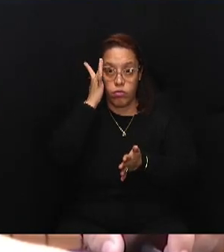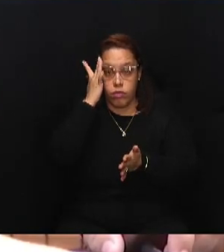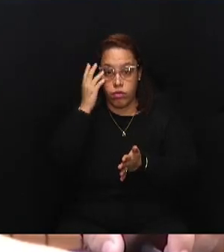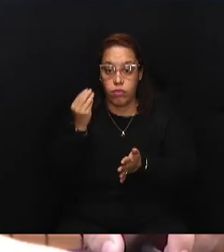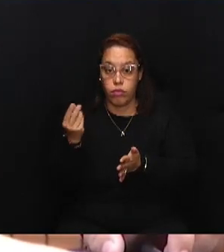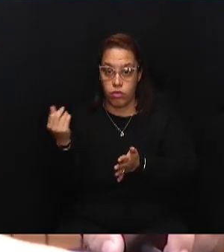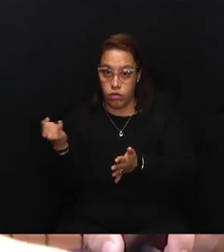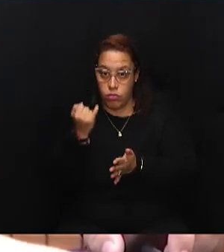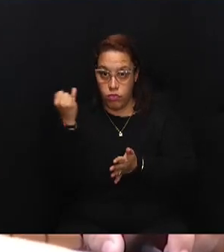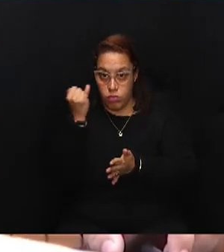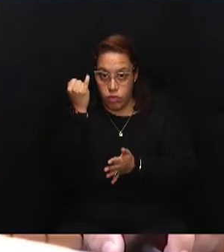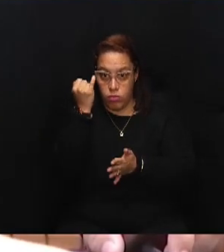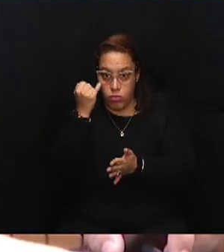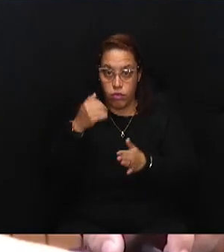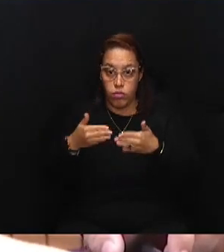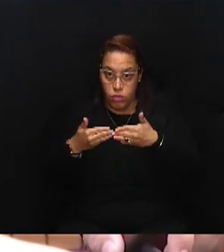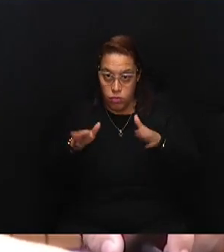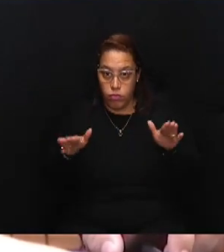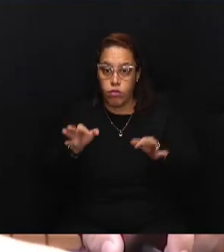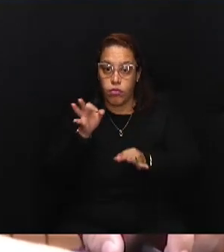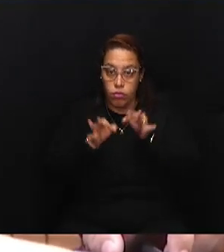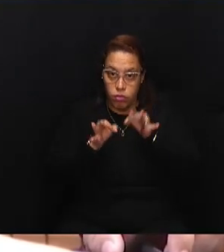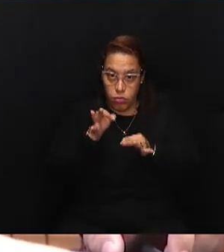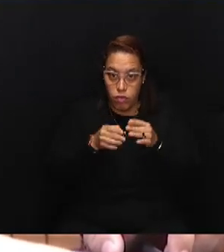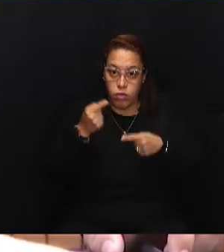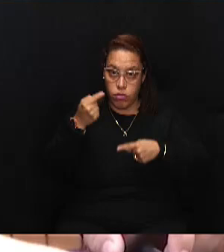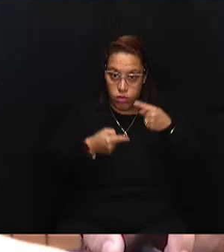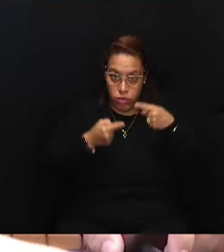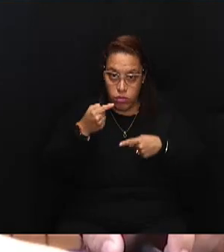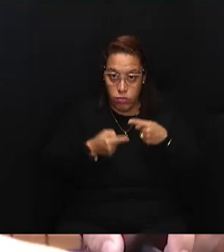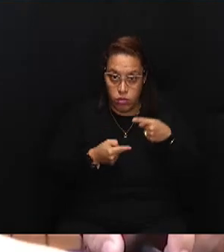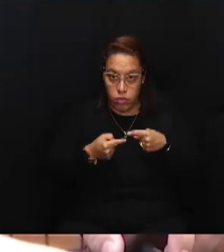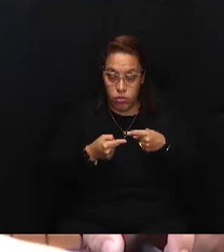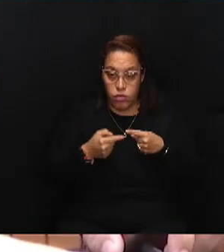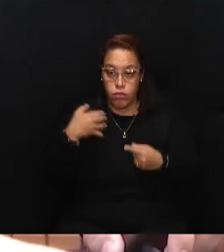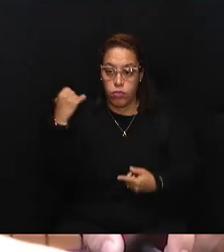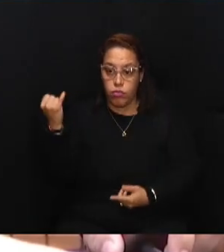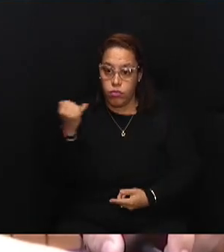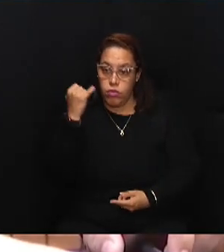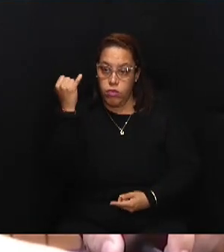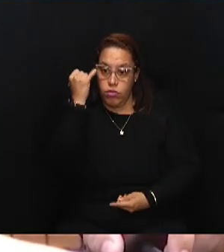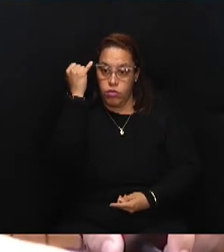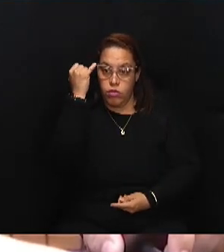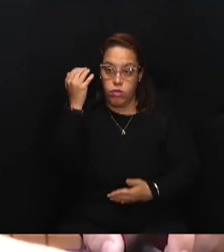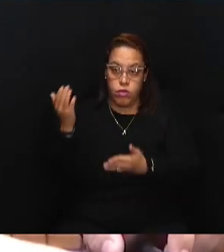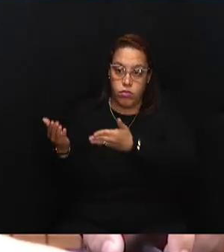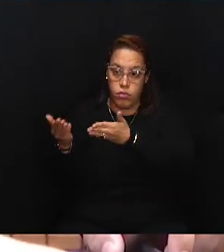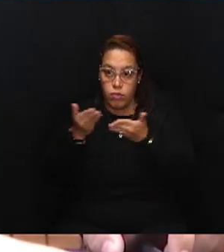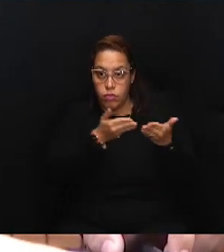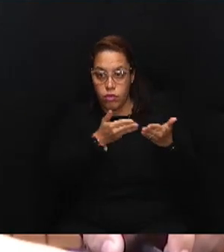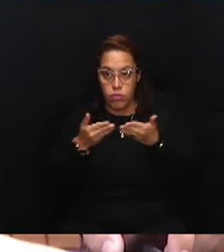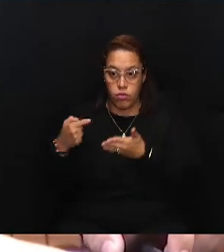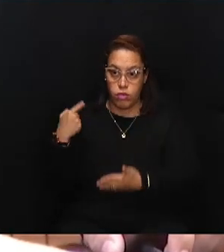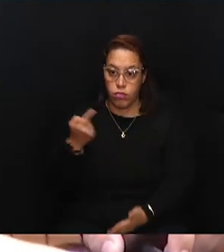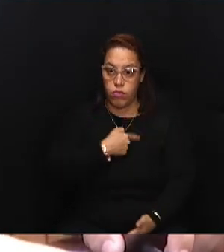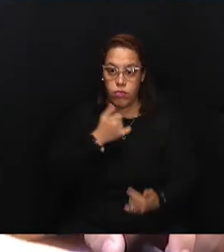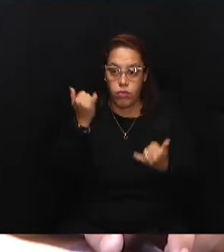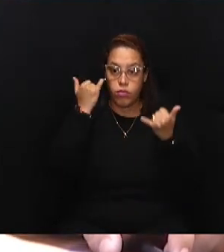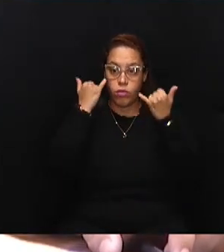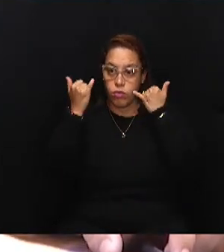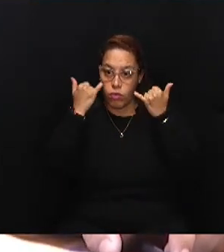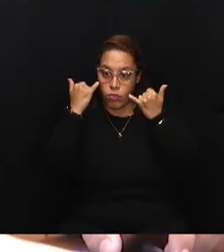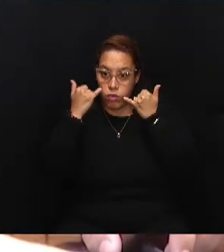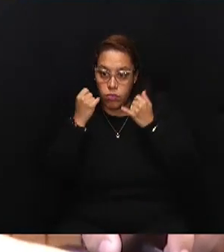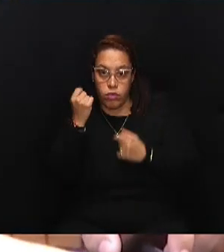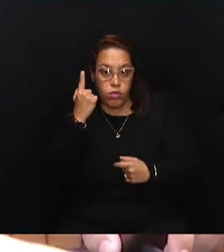válido, nós estamos aqui, a casa é aberta justamente para esses debates, né, que são muito importantes, que o senhor trouxe para a gente, é uma informação, às